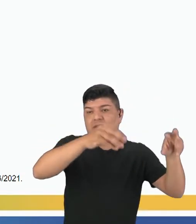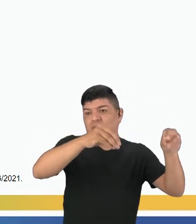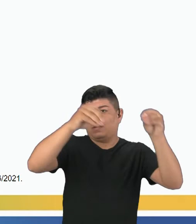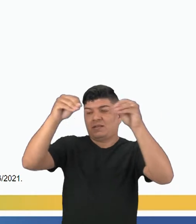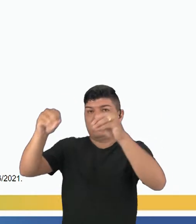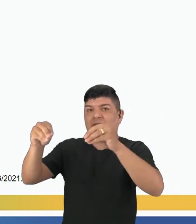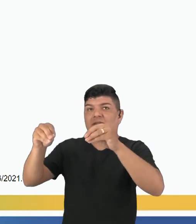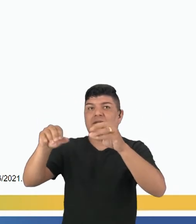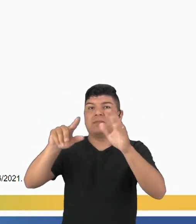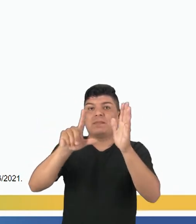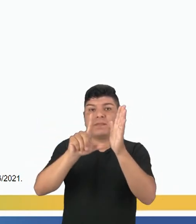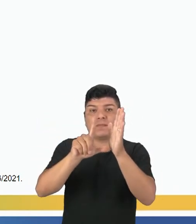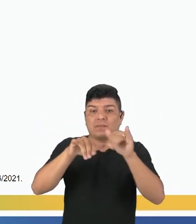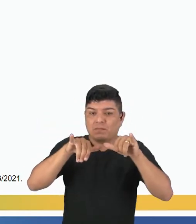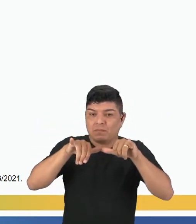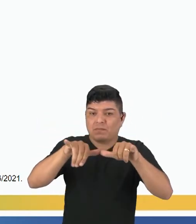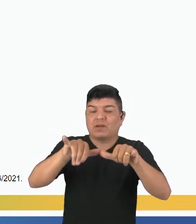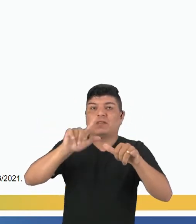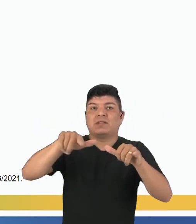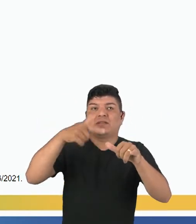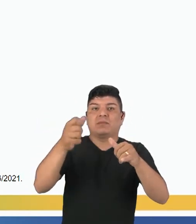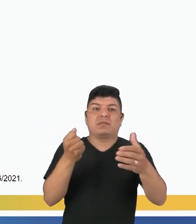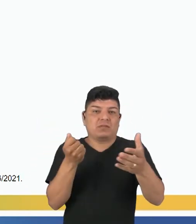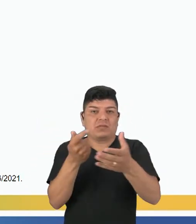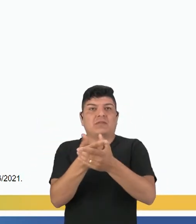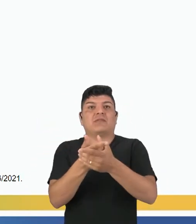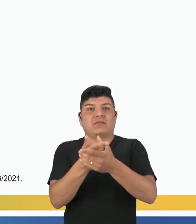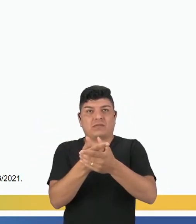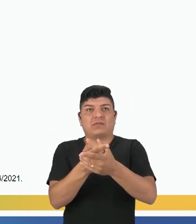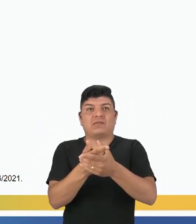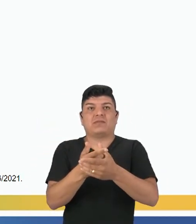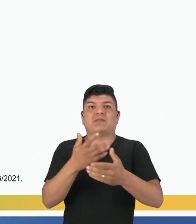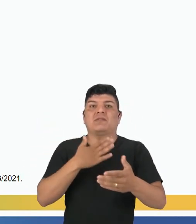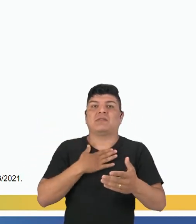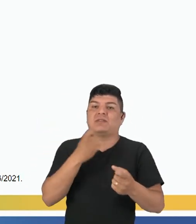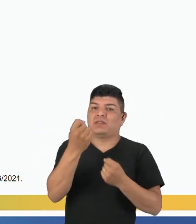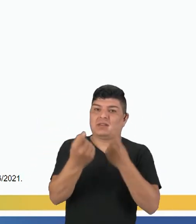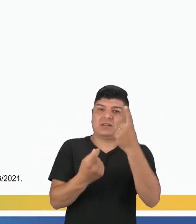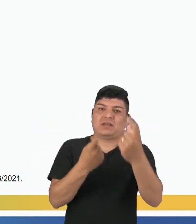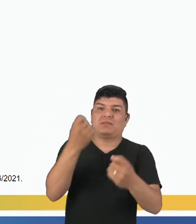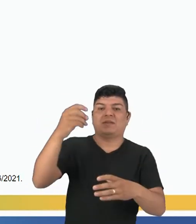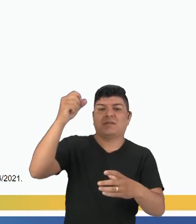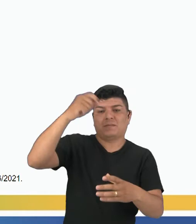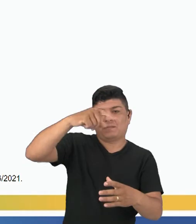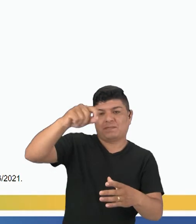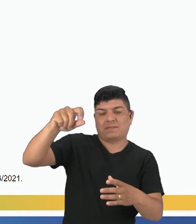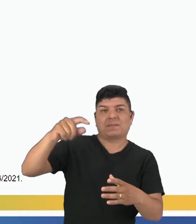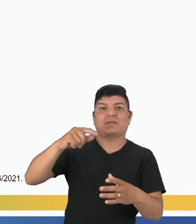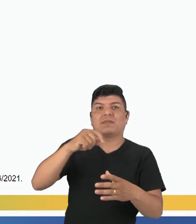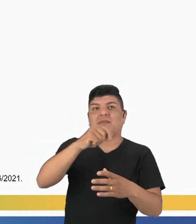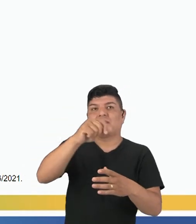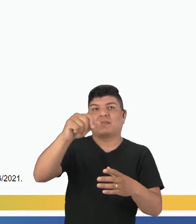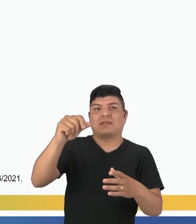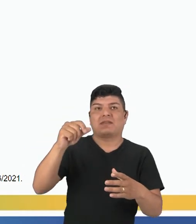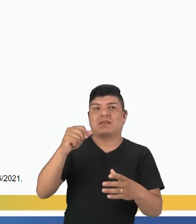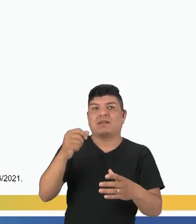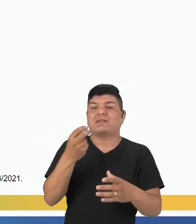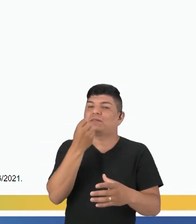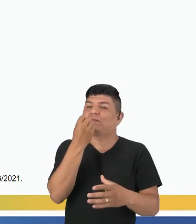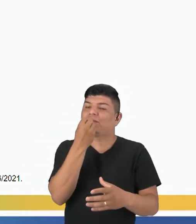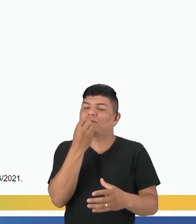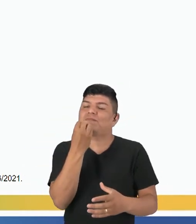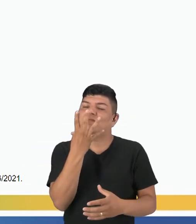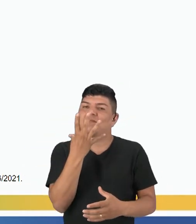o supermercado e depois foi comprado e na minha pipoca foi colocado e ela ficou com gostinho